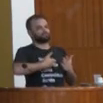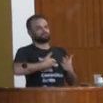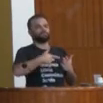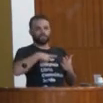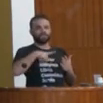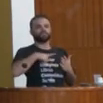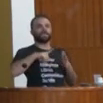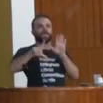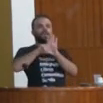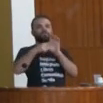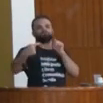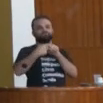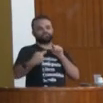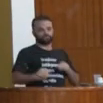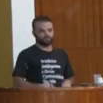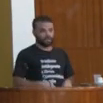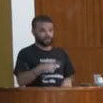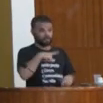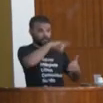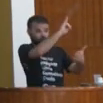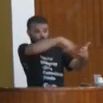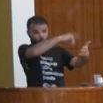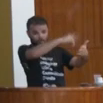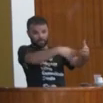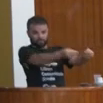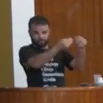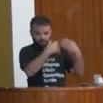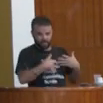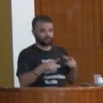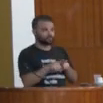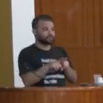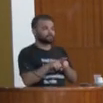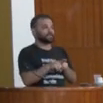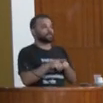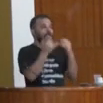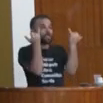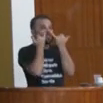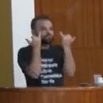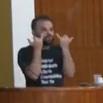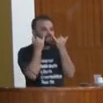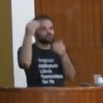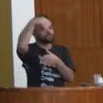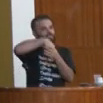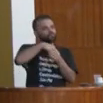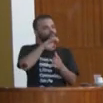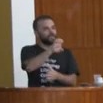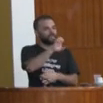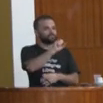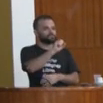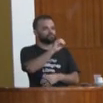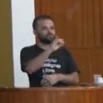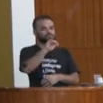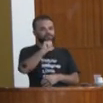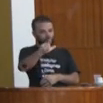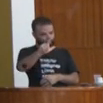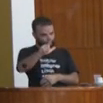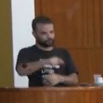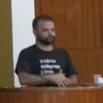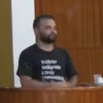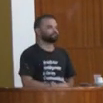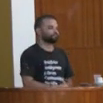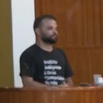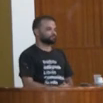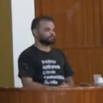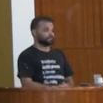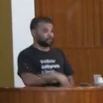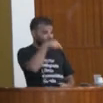que a empresa fornece para a gente e também informações que ela presta ao governo pelo E-Social. Então, esse ano, a